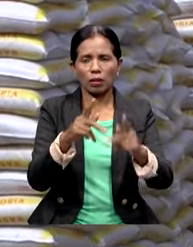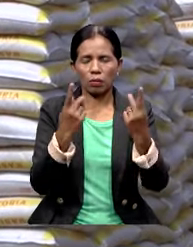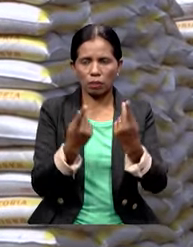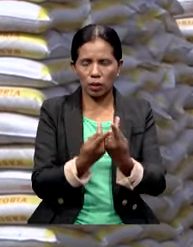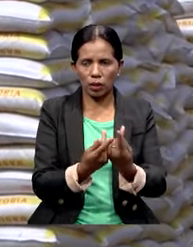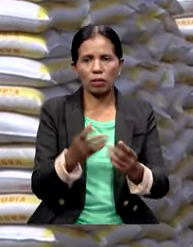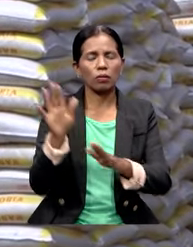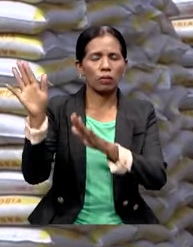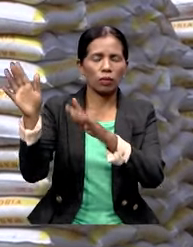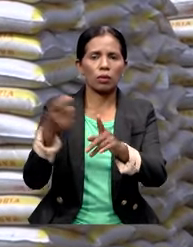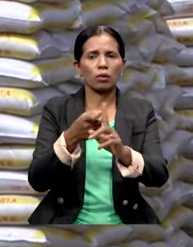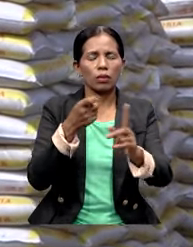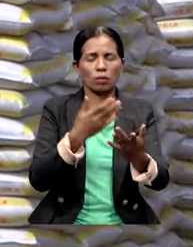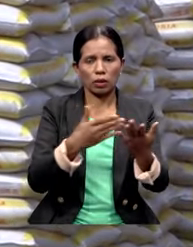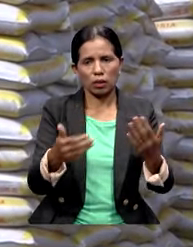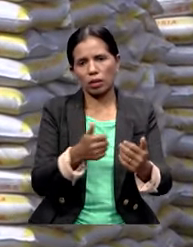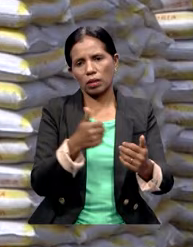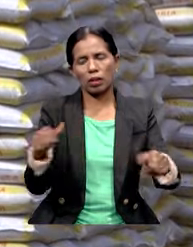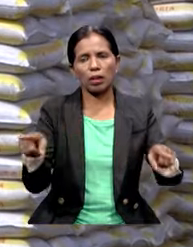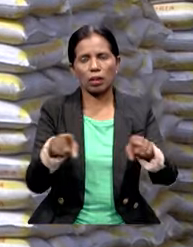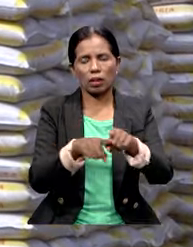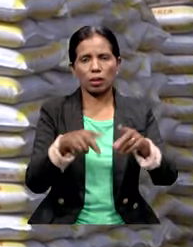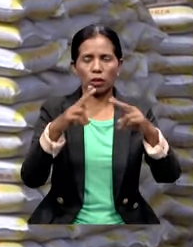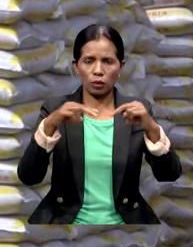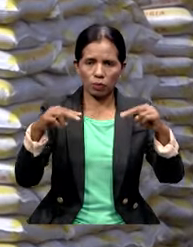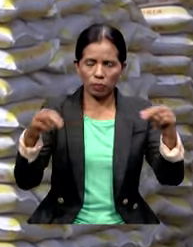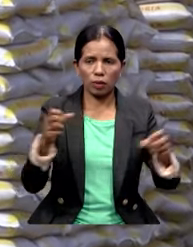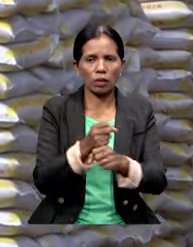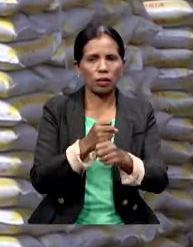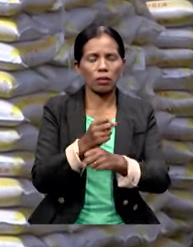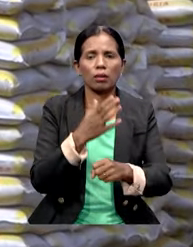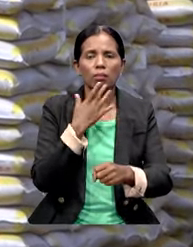sira sosamos produto seluk, ane san misesati, café,